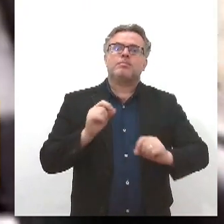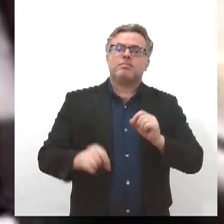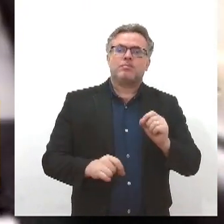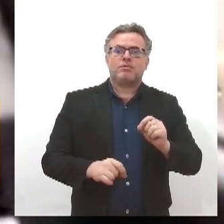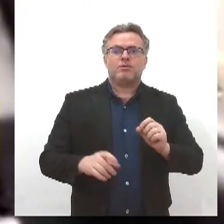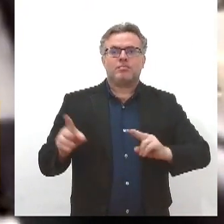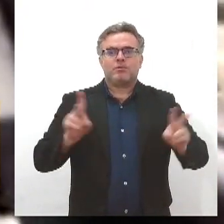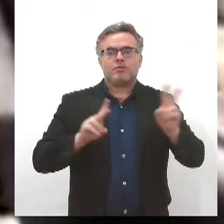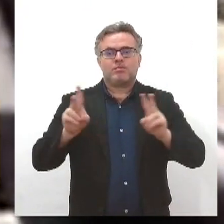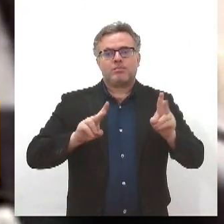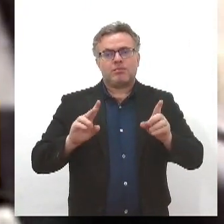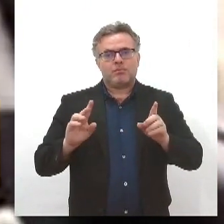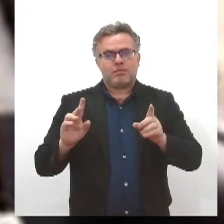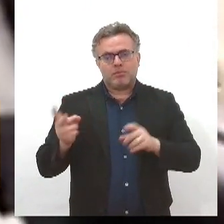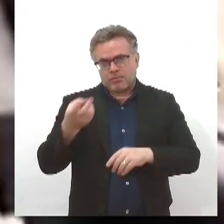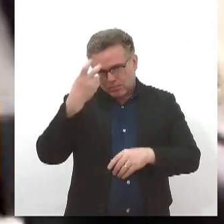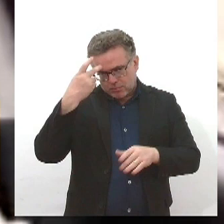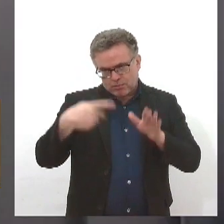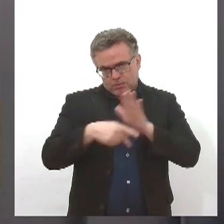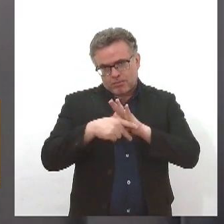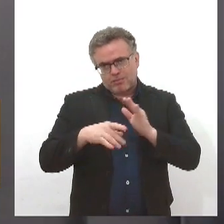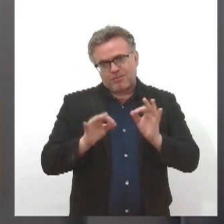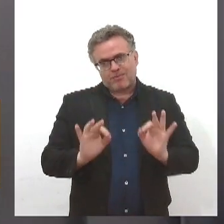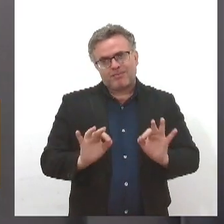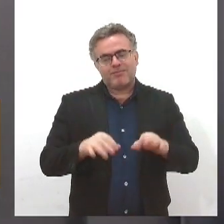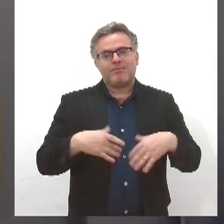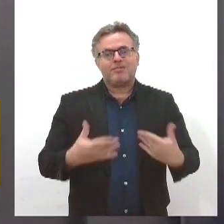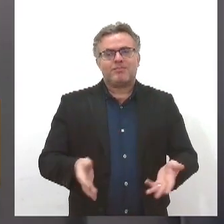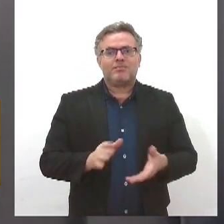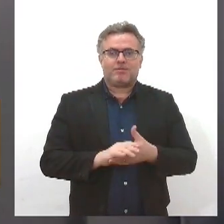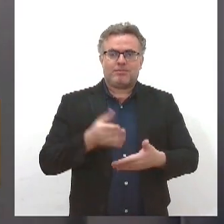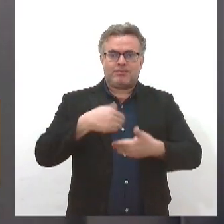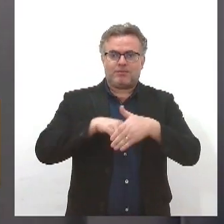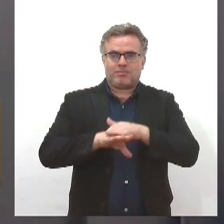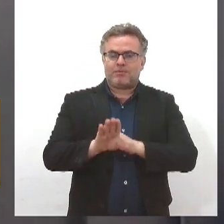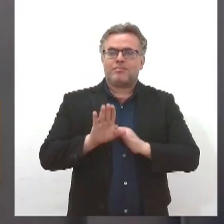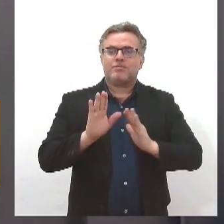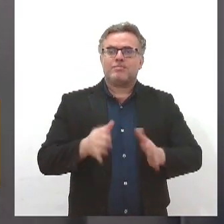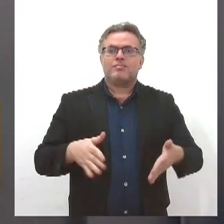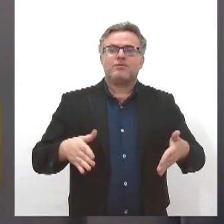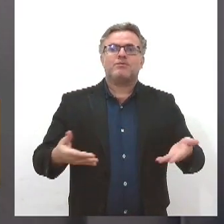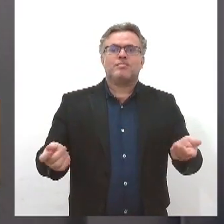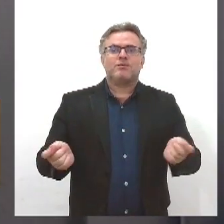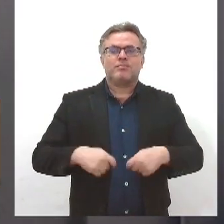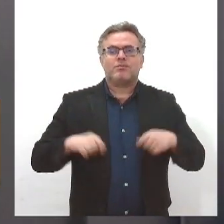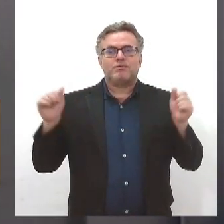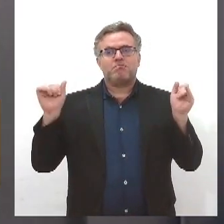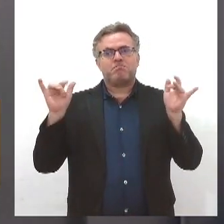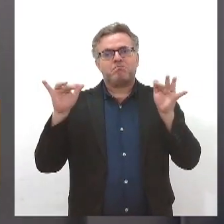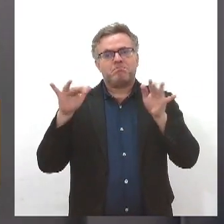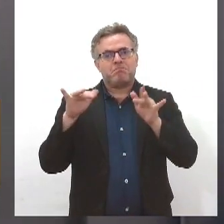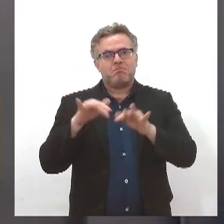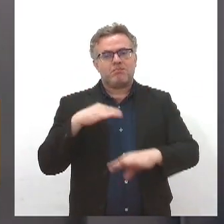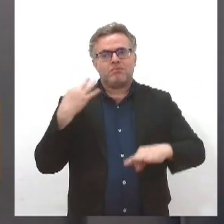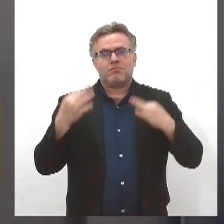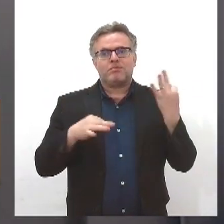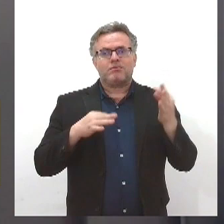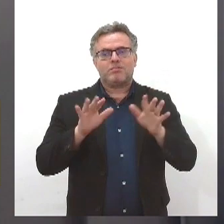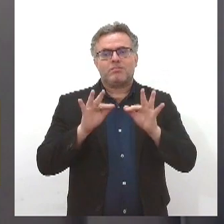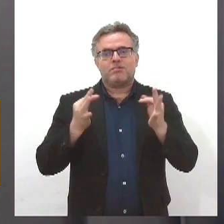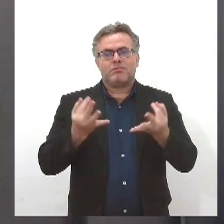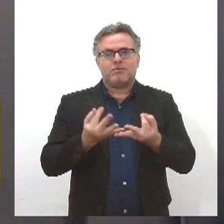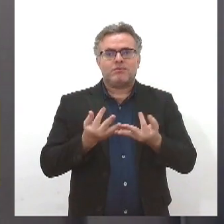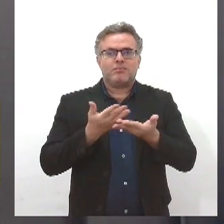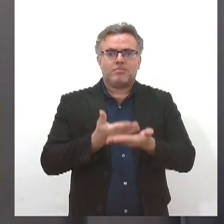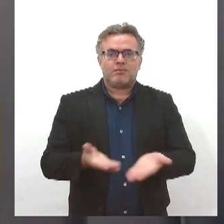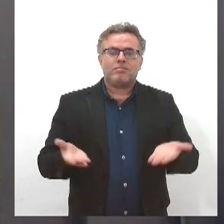Quebrado. Agora, é um carnaval tradicional e que atrai especialmente muitas famílias. O pessoal